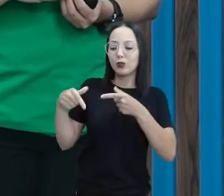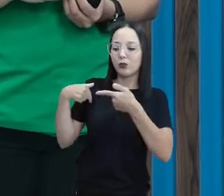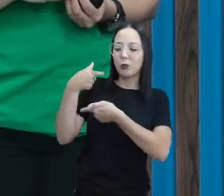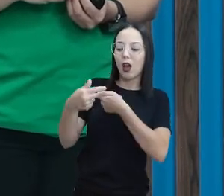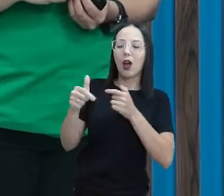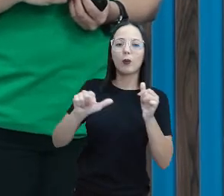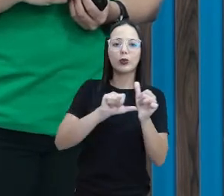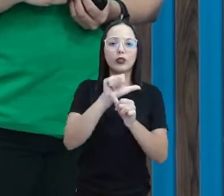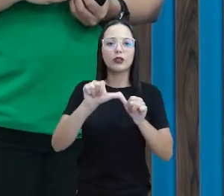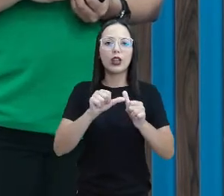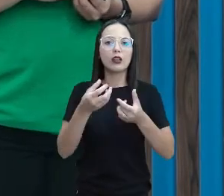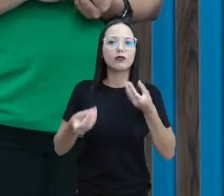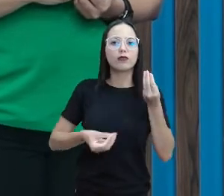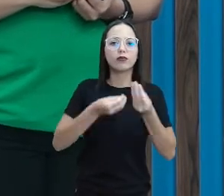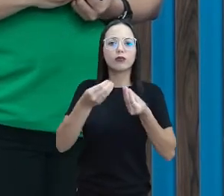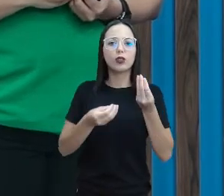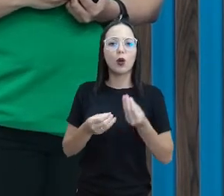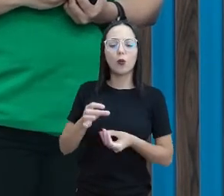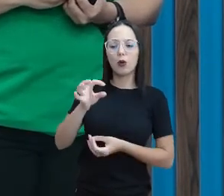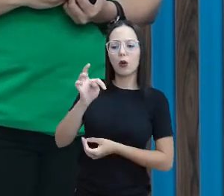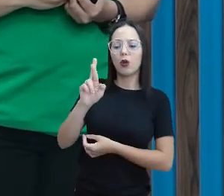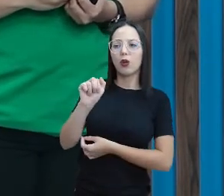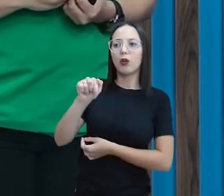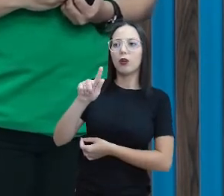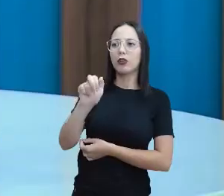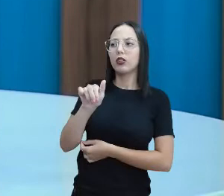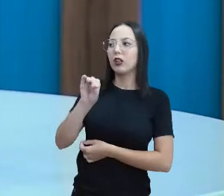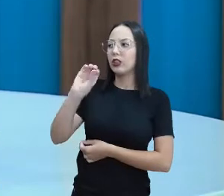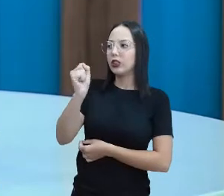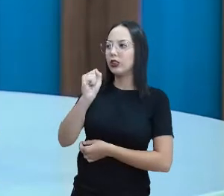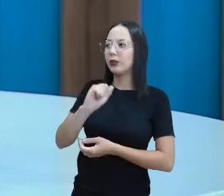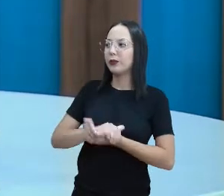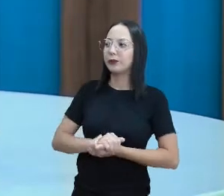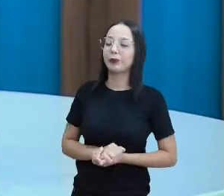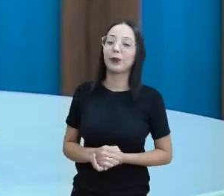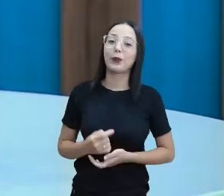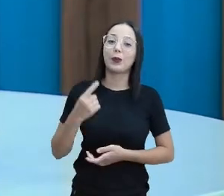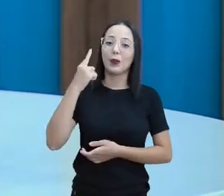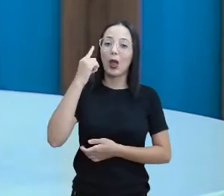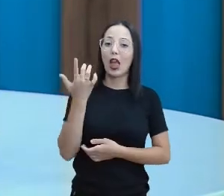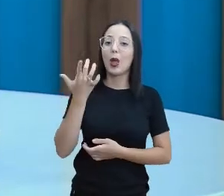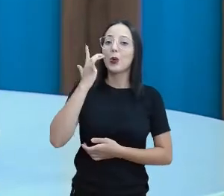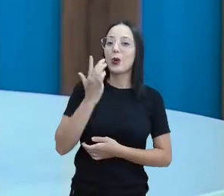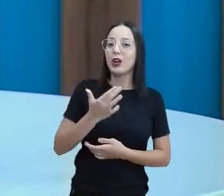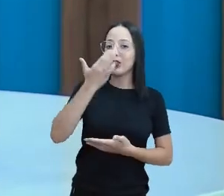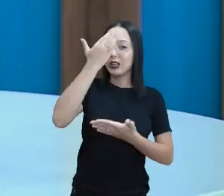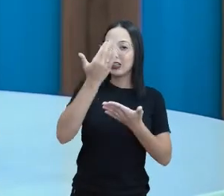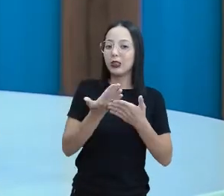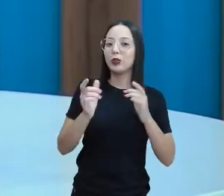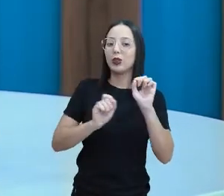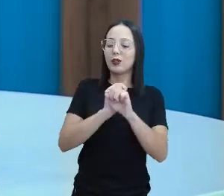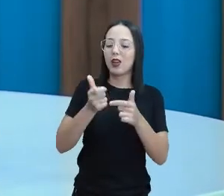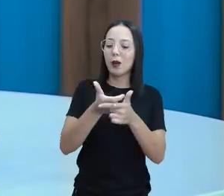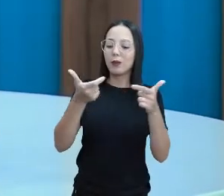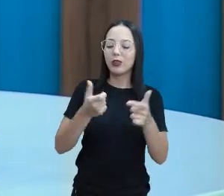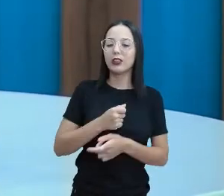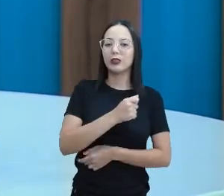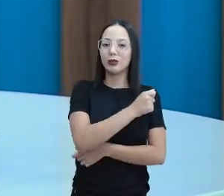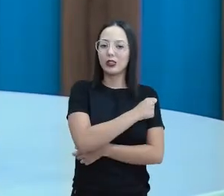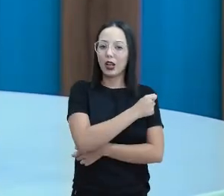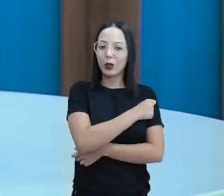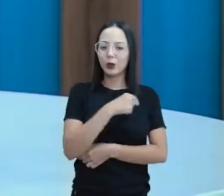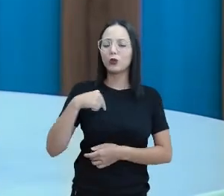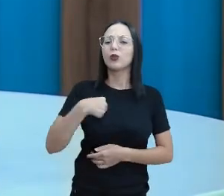geneticamente modificados, os transgênicos? Professora Carol, eu acredito que muitos dos nossos alunos, né, como nós também,